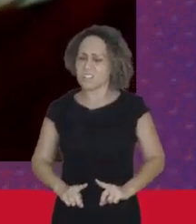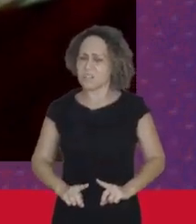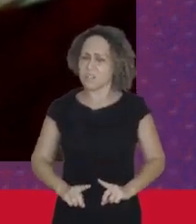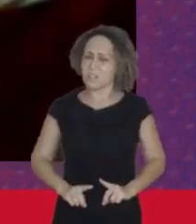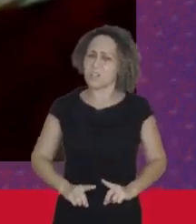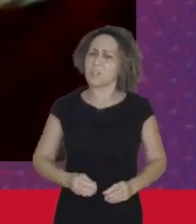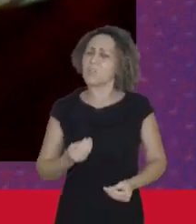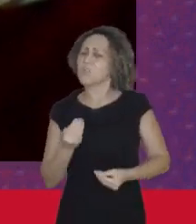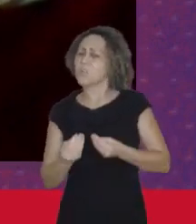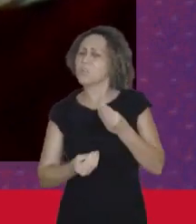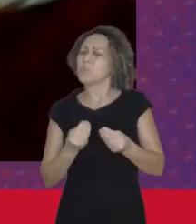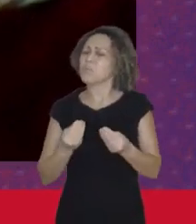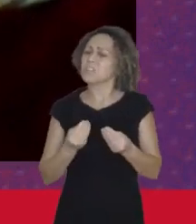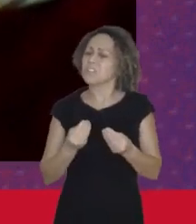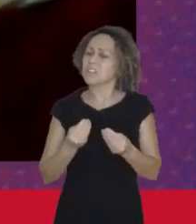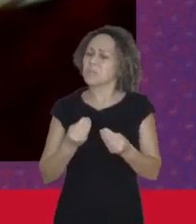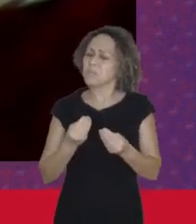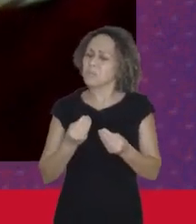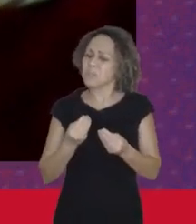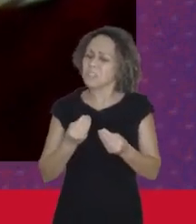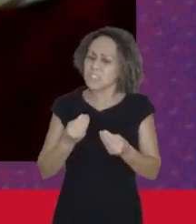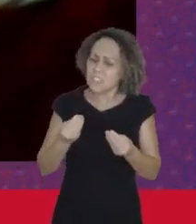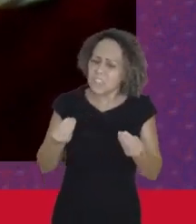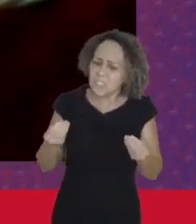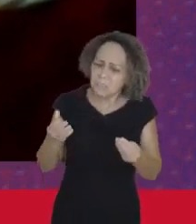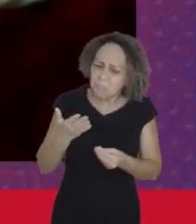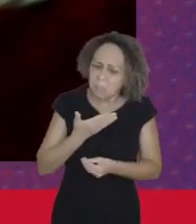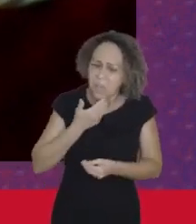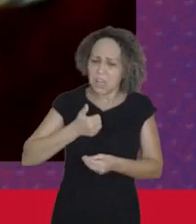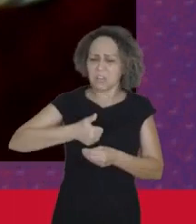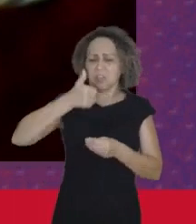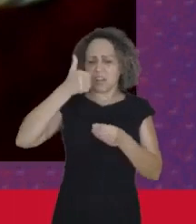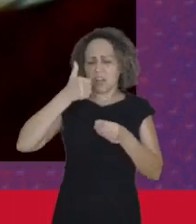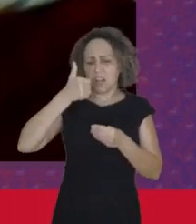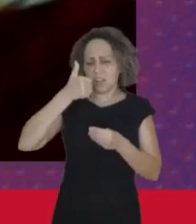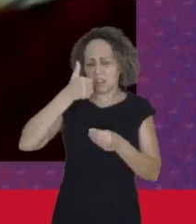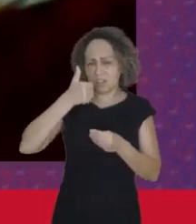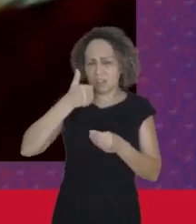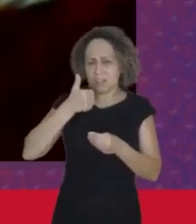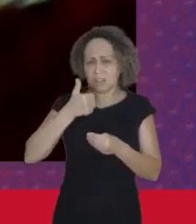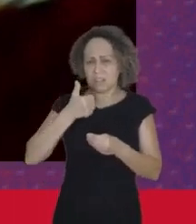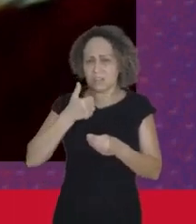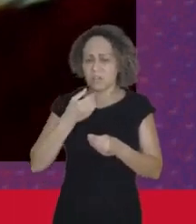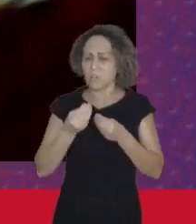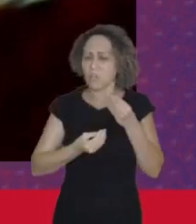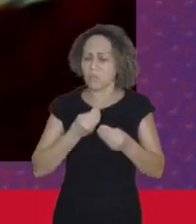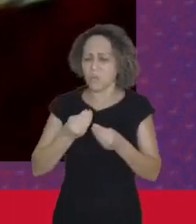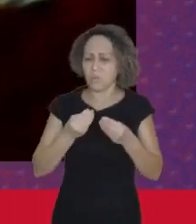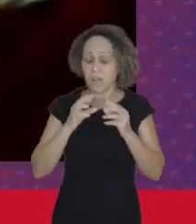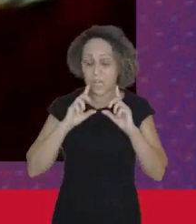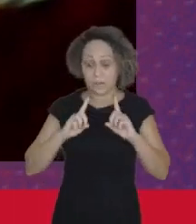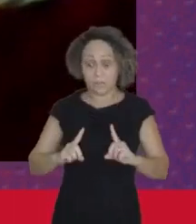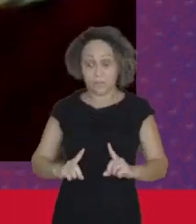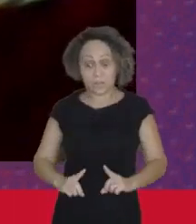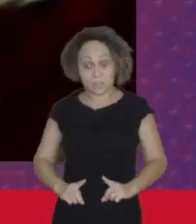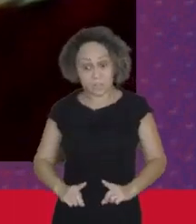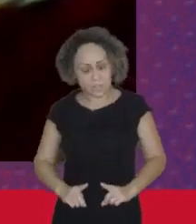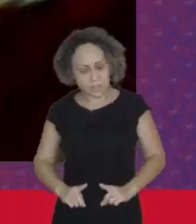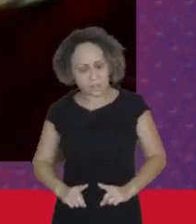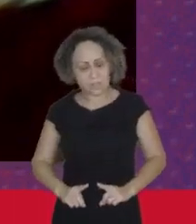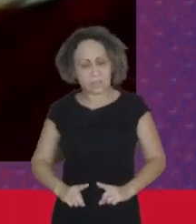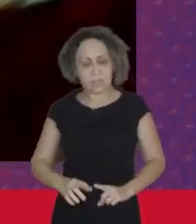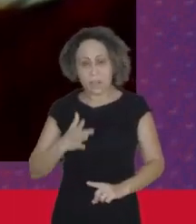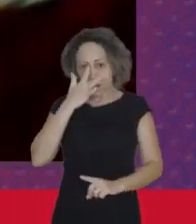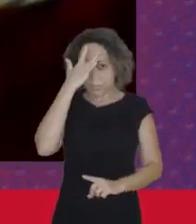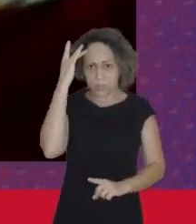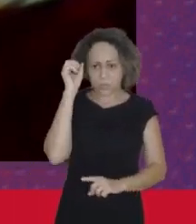da estimulação do conhecimento, tá certo? A deficiência poderia, o grau de deficiência